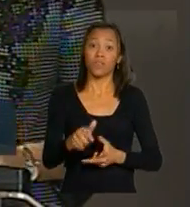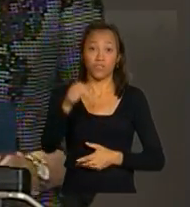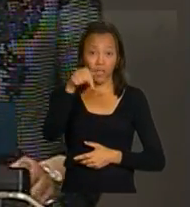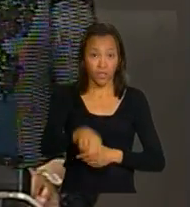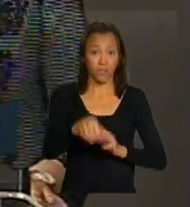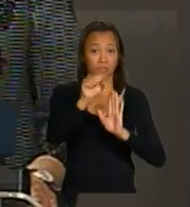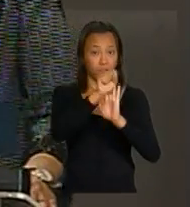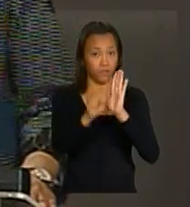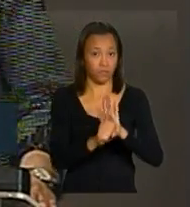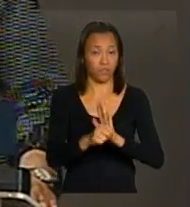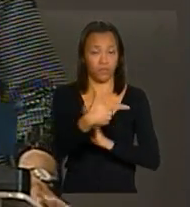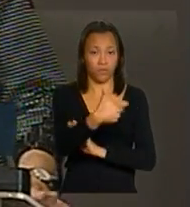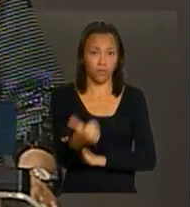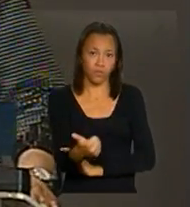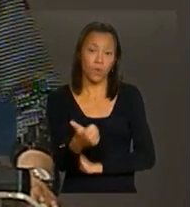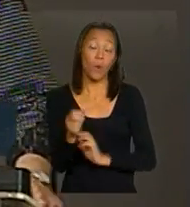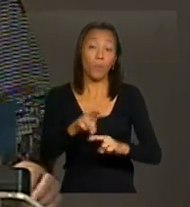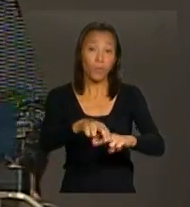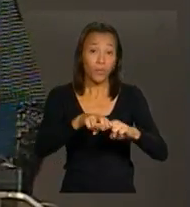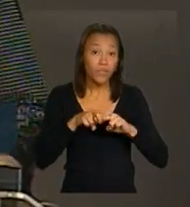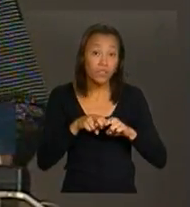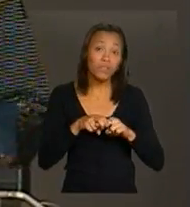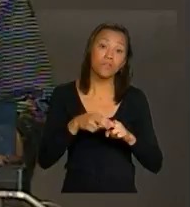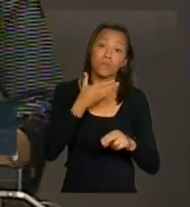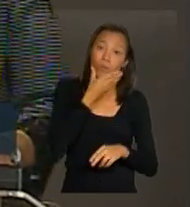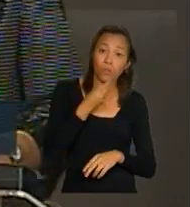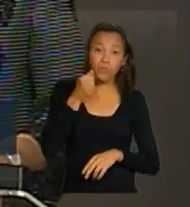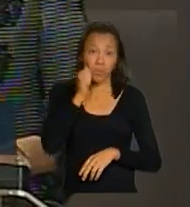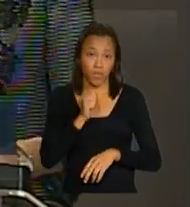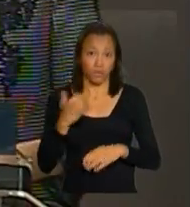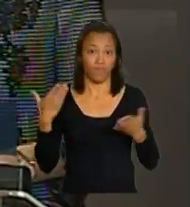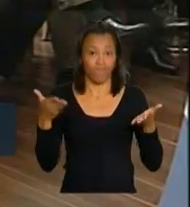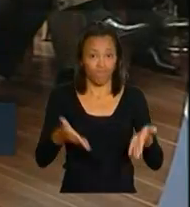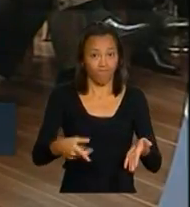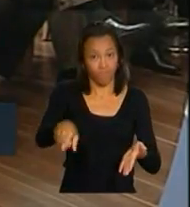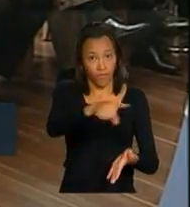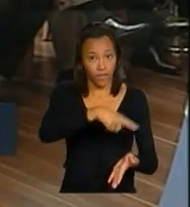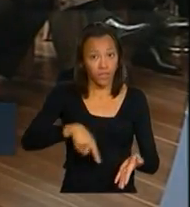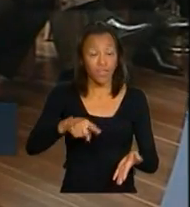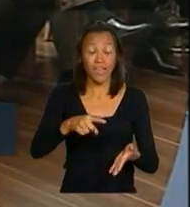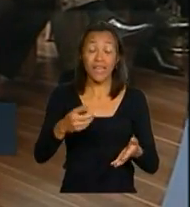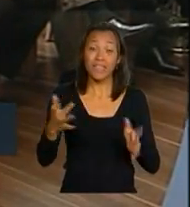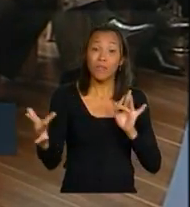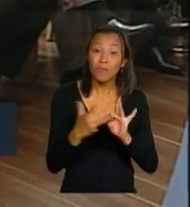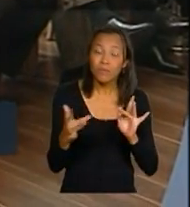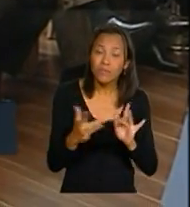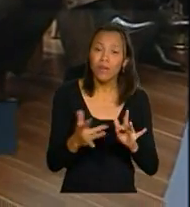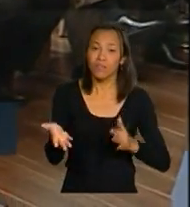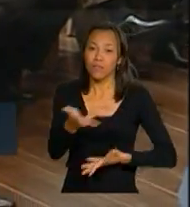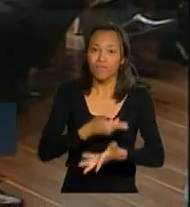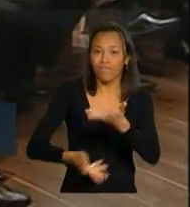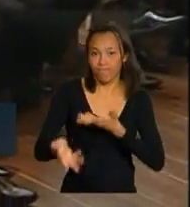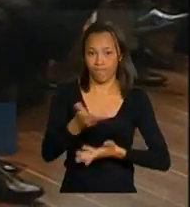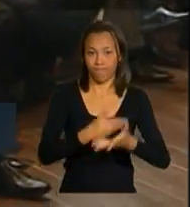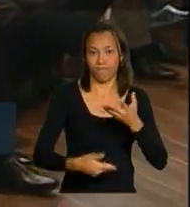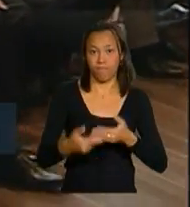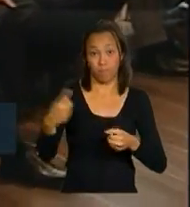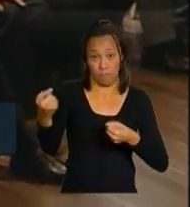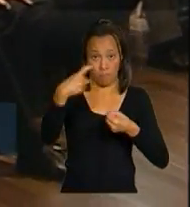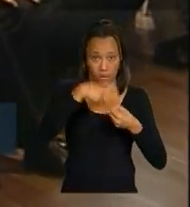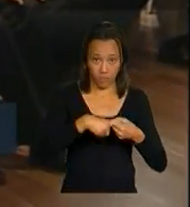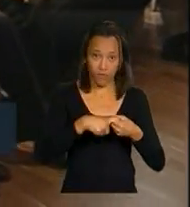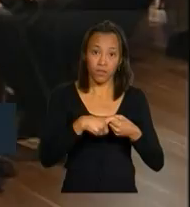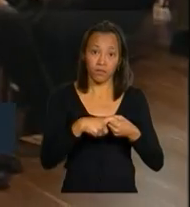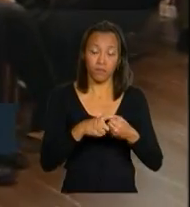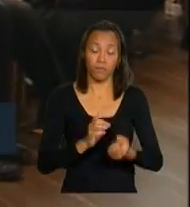XXI. Por isso, senhoras e senhores, essa sintonia que